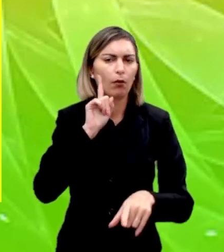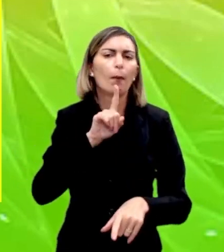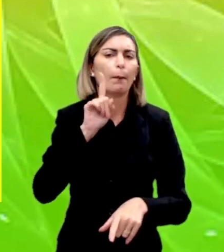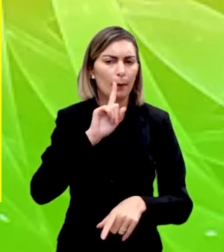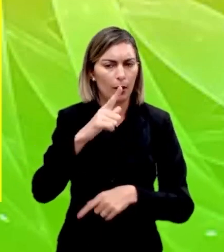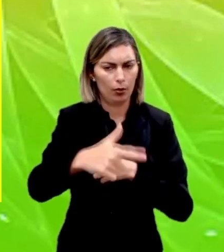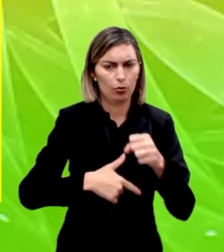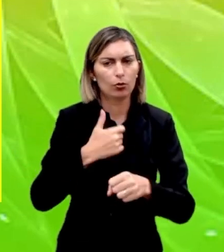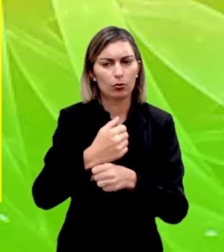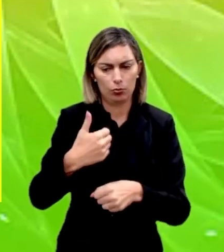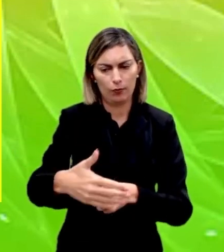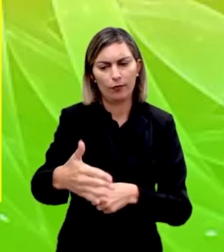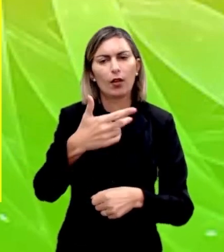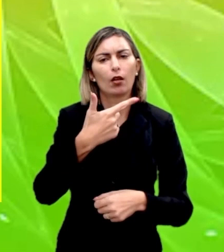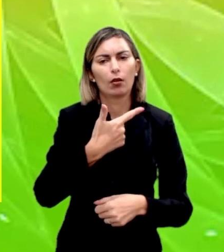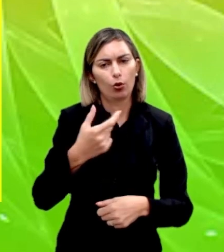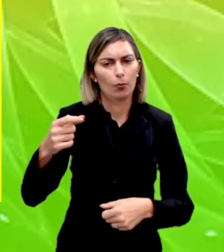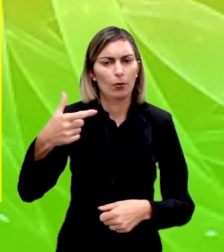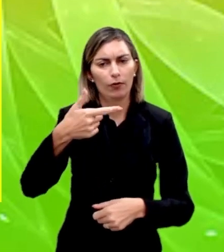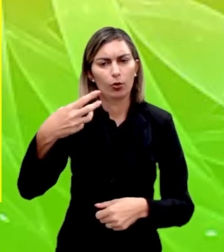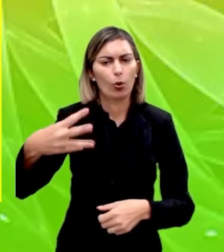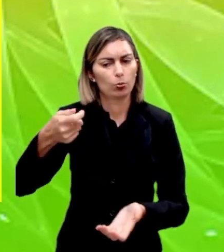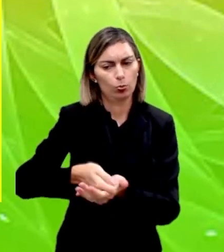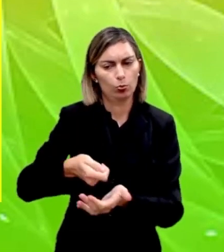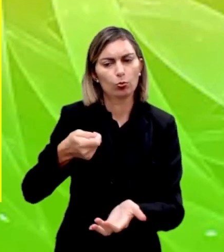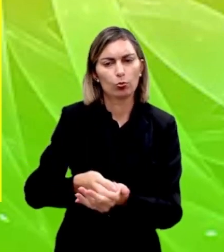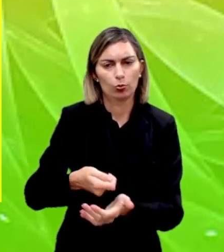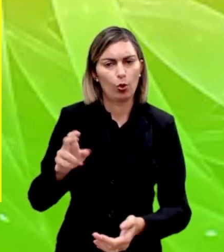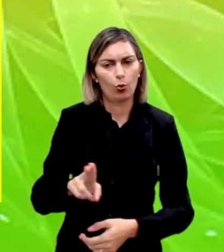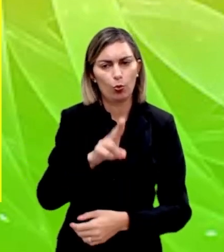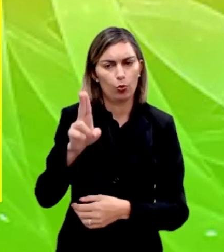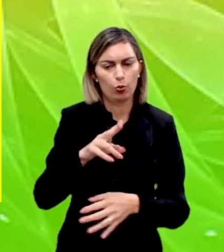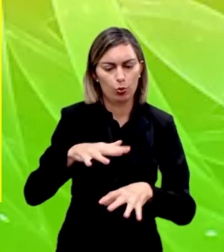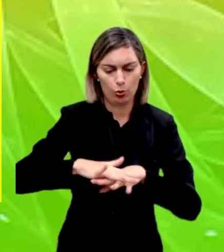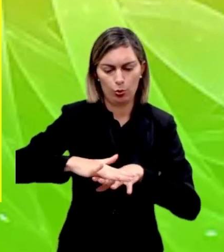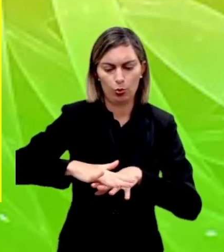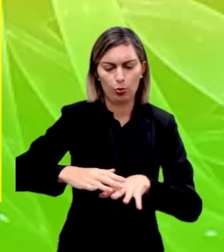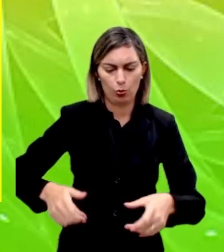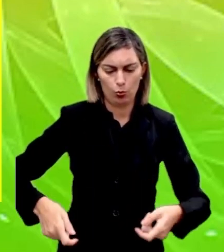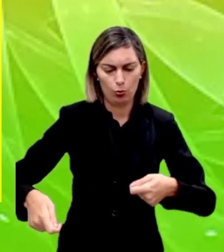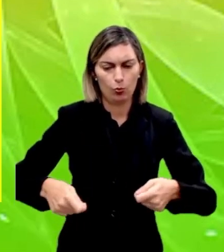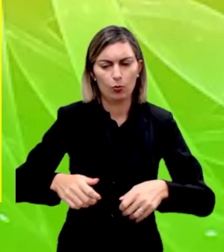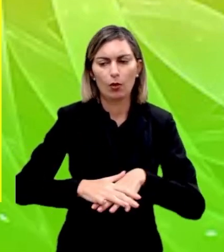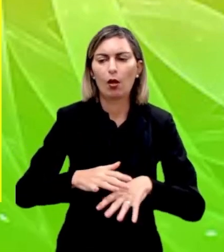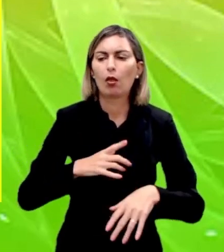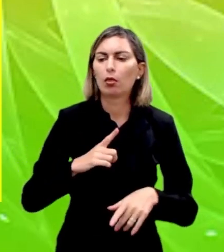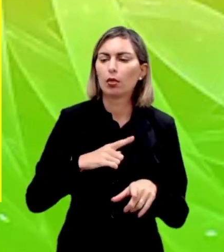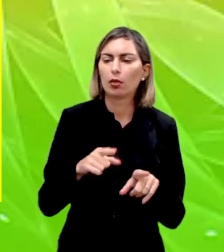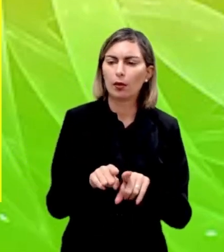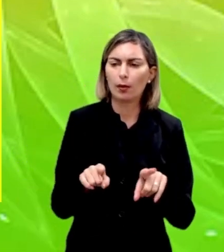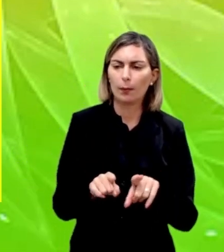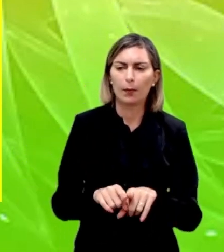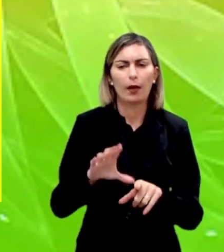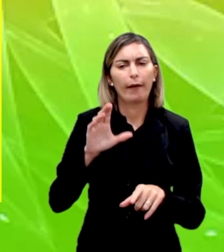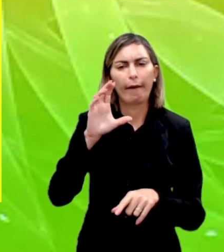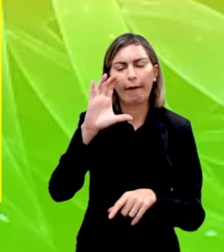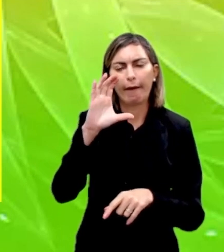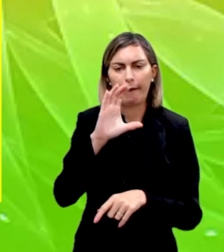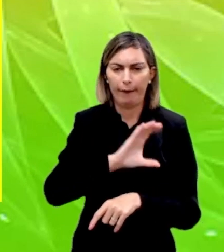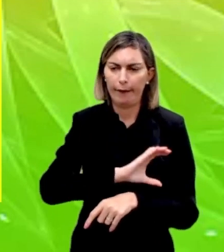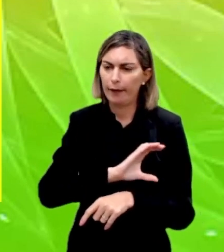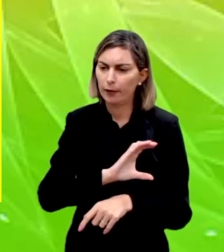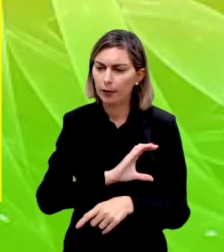2024, também vai tornar obrigatório o uso desse filtro para microplástico, assim como o Canadá e